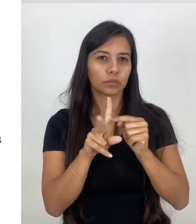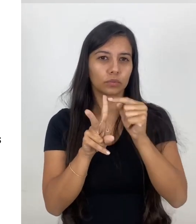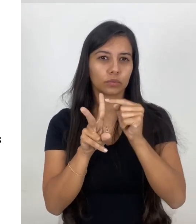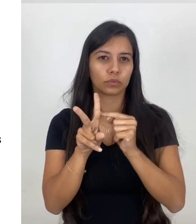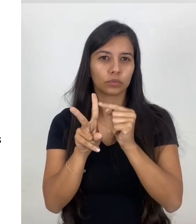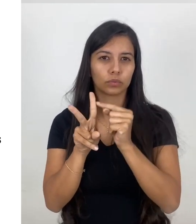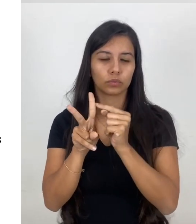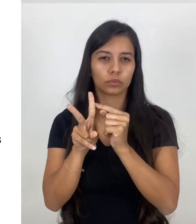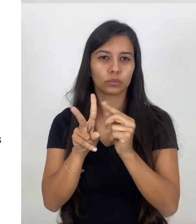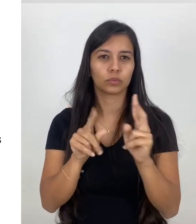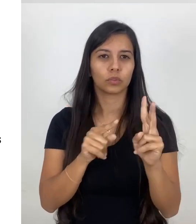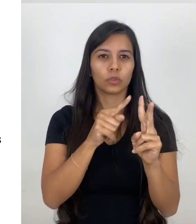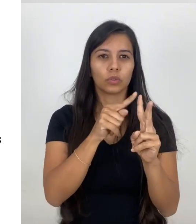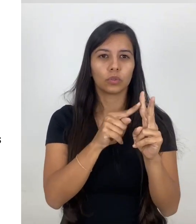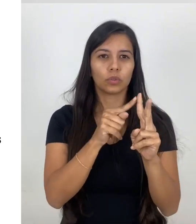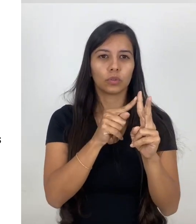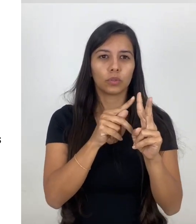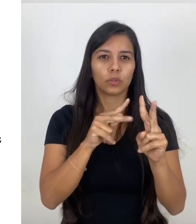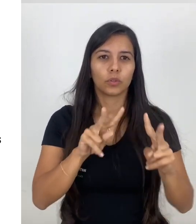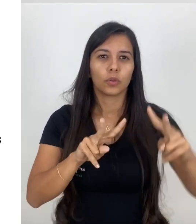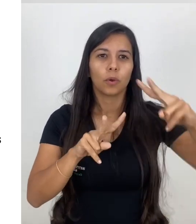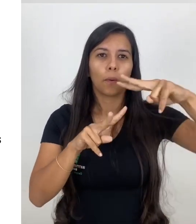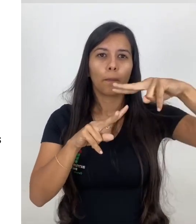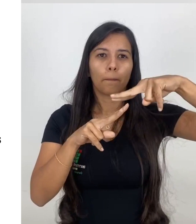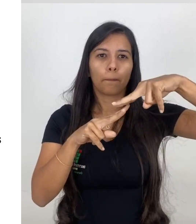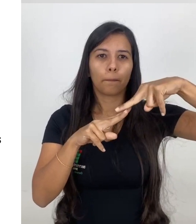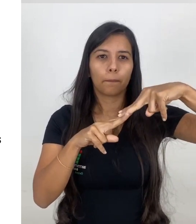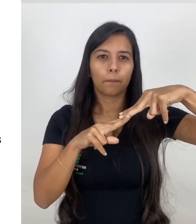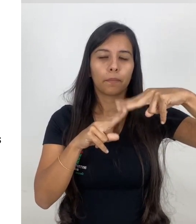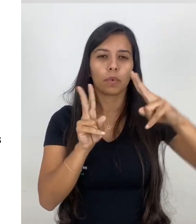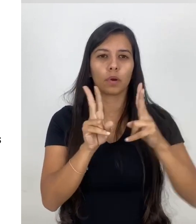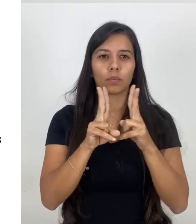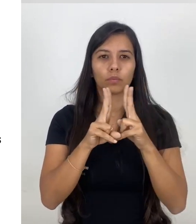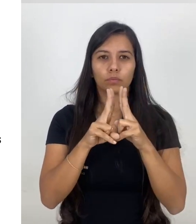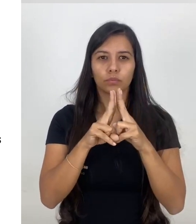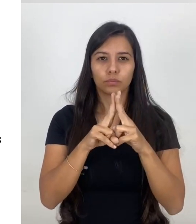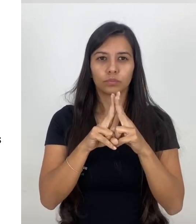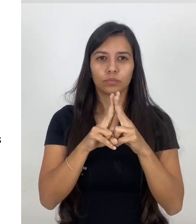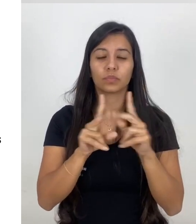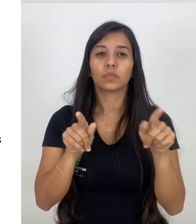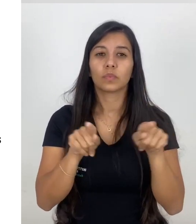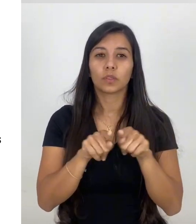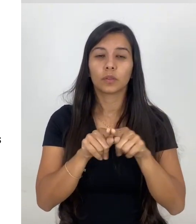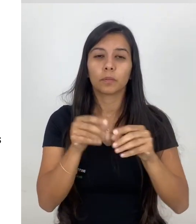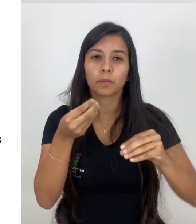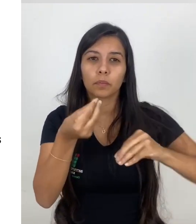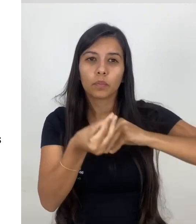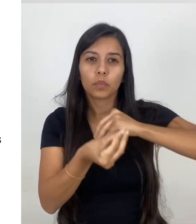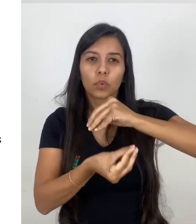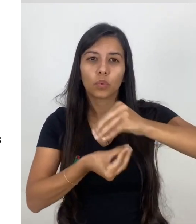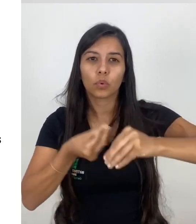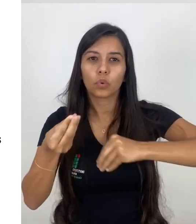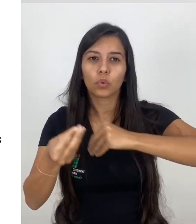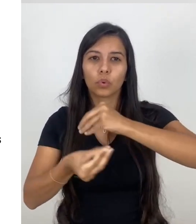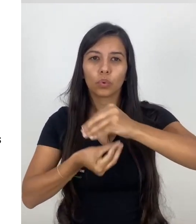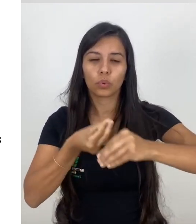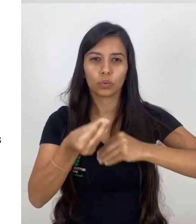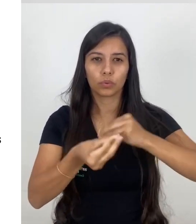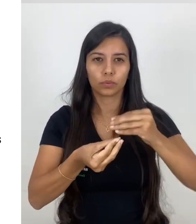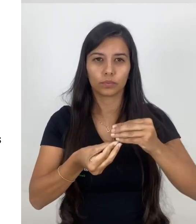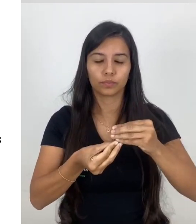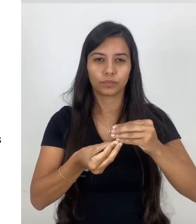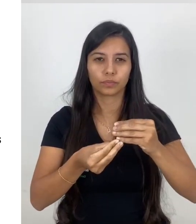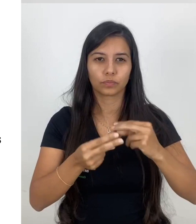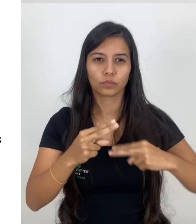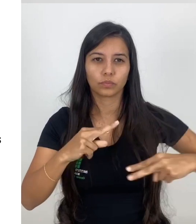uma perninha de um cromossomo se sobrepusesse sobre a perninha do outro cromossomo, tá? E aí quando eles